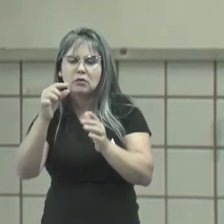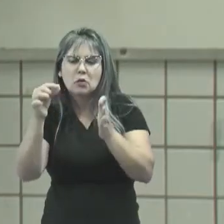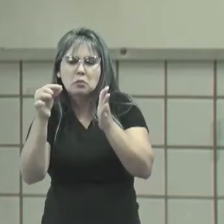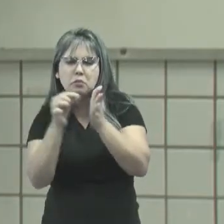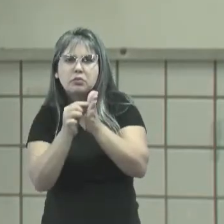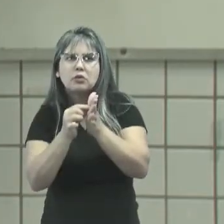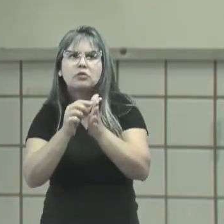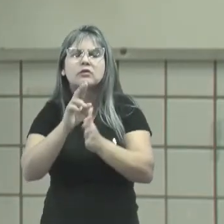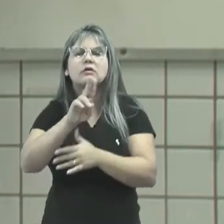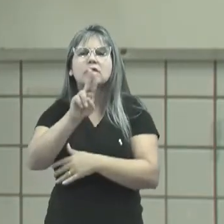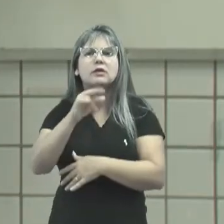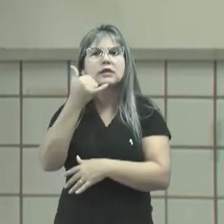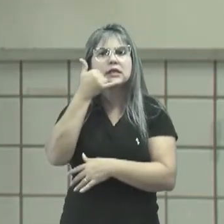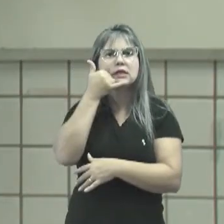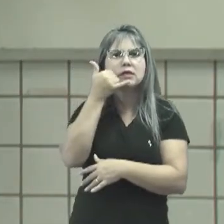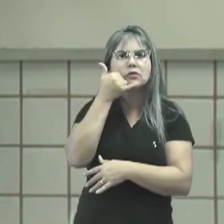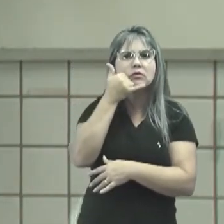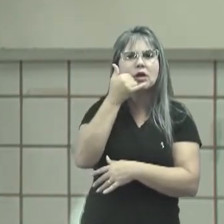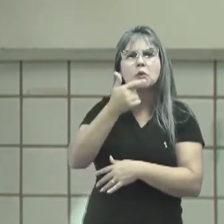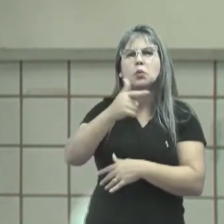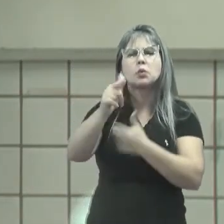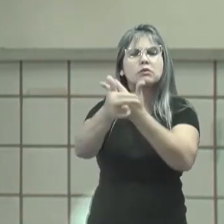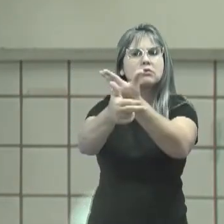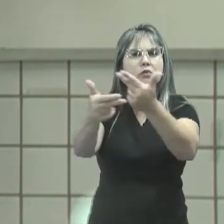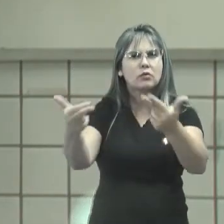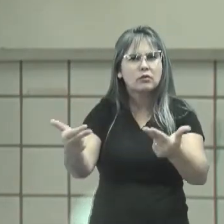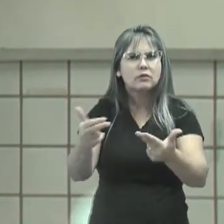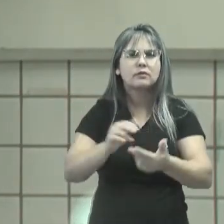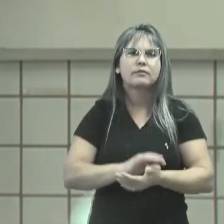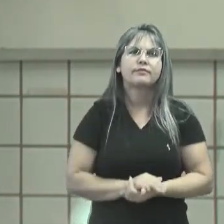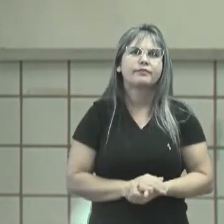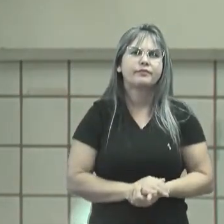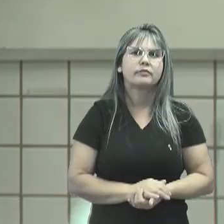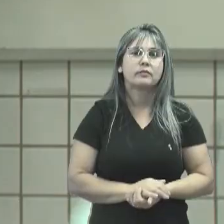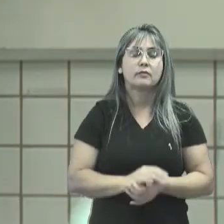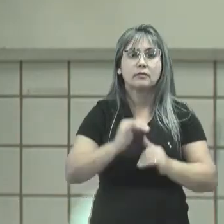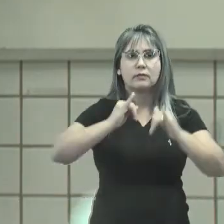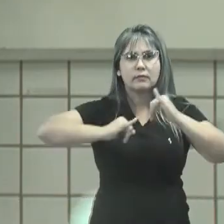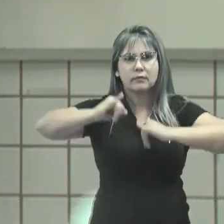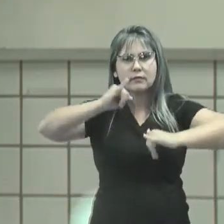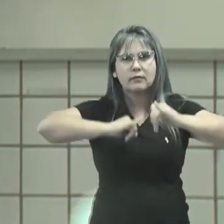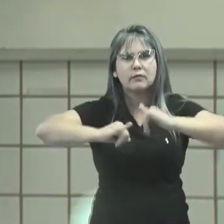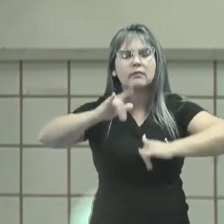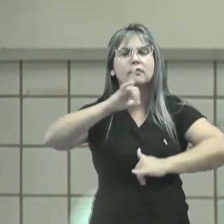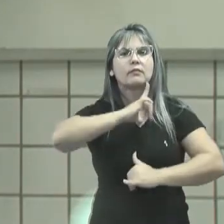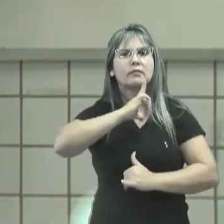chamados microchips aí, né? Tá bom? A internet, ela veio também